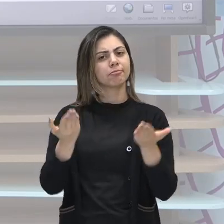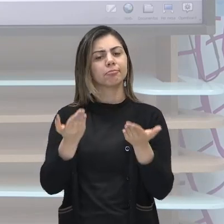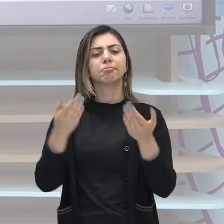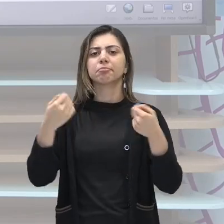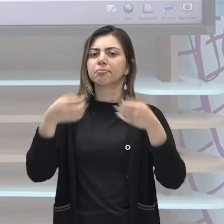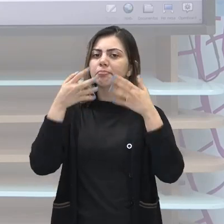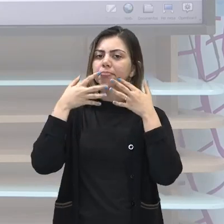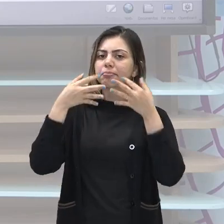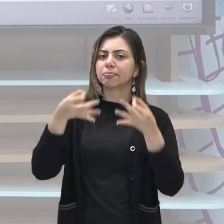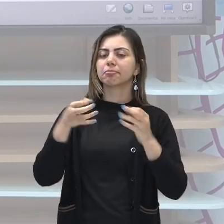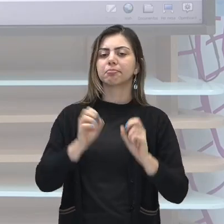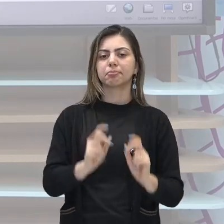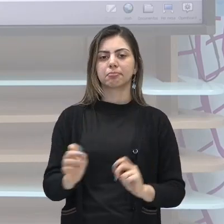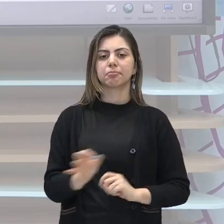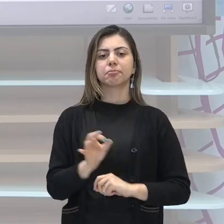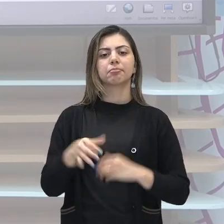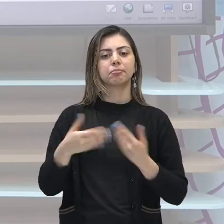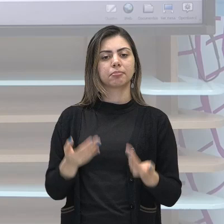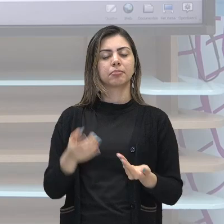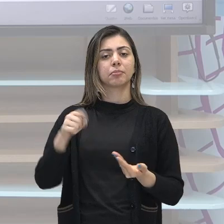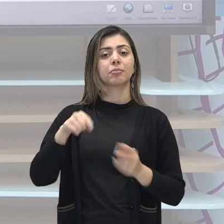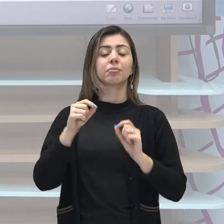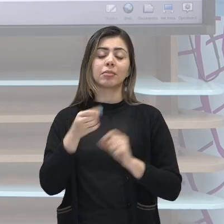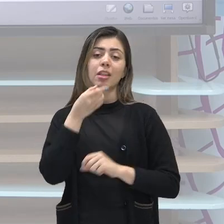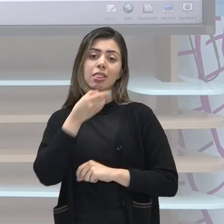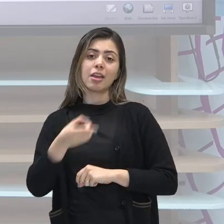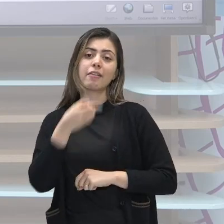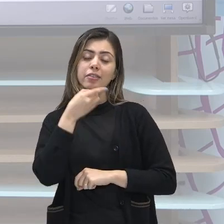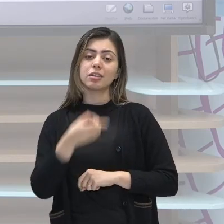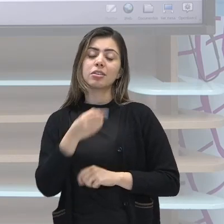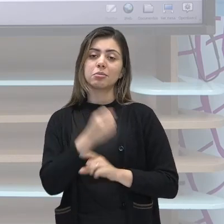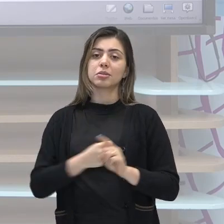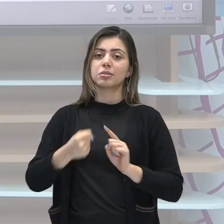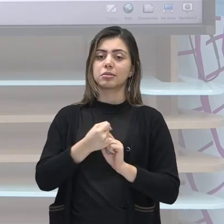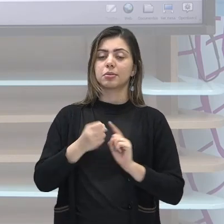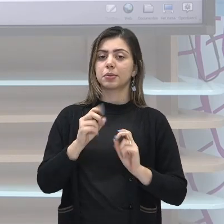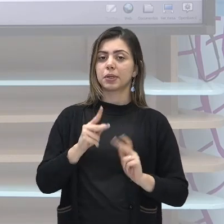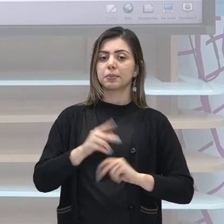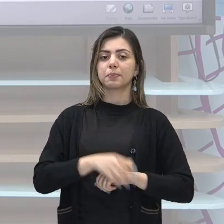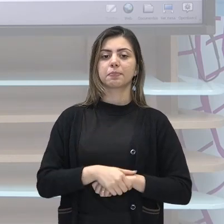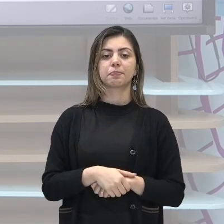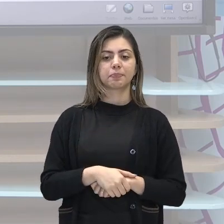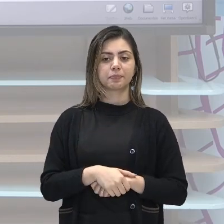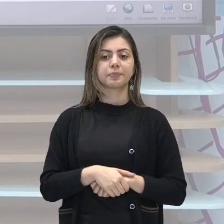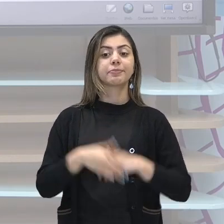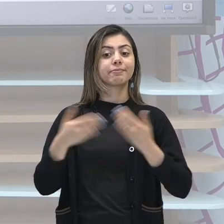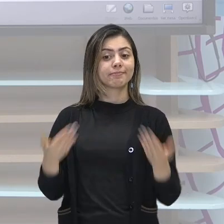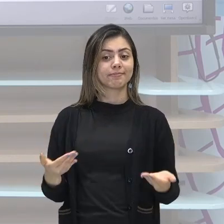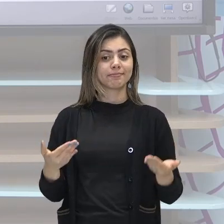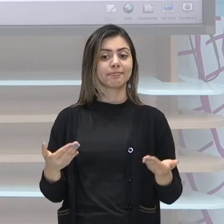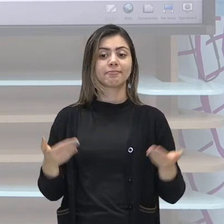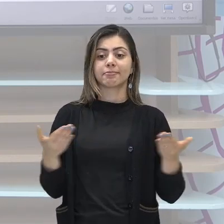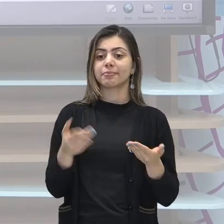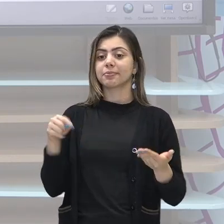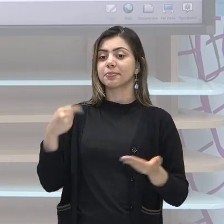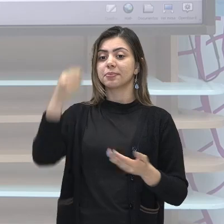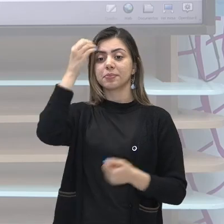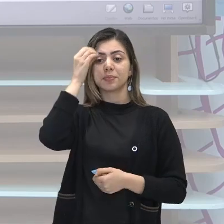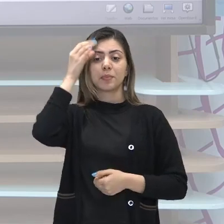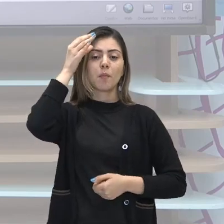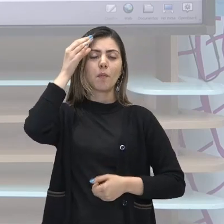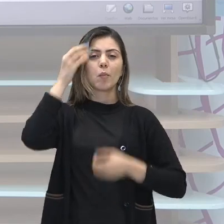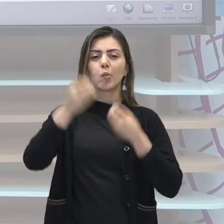atento justamente a essa ideologia do darwinismo social, tá bom? Então, vamos compreender